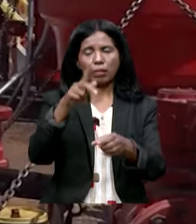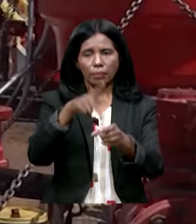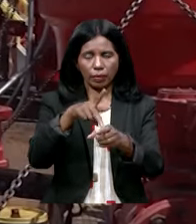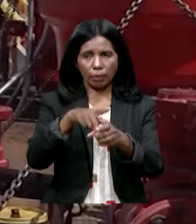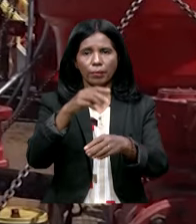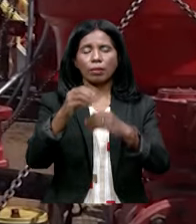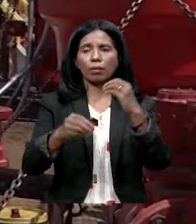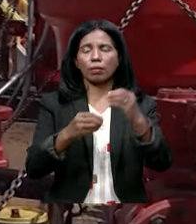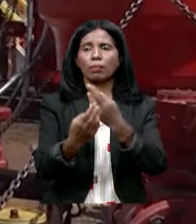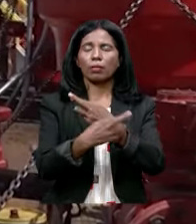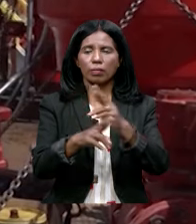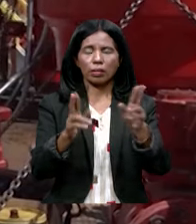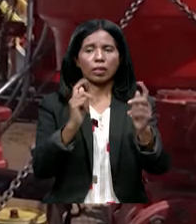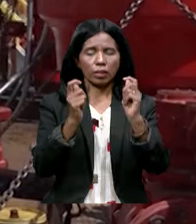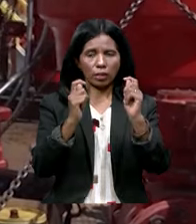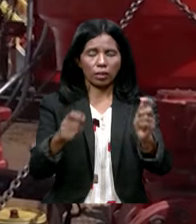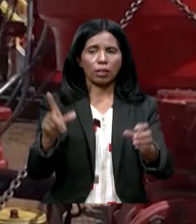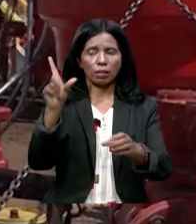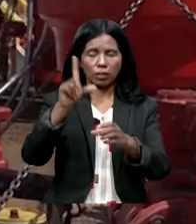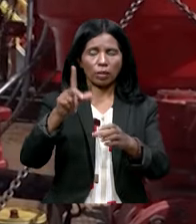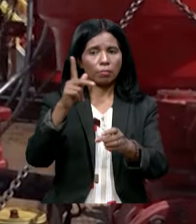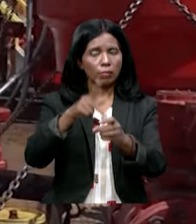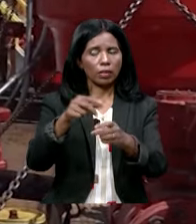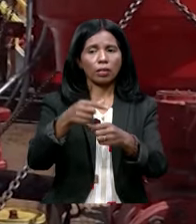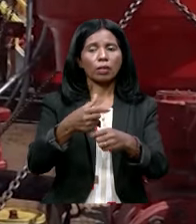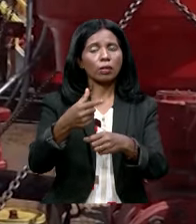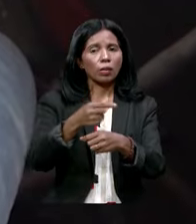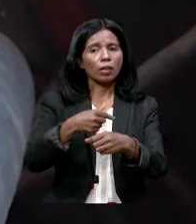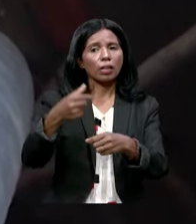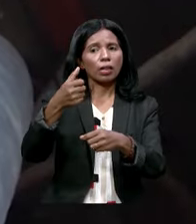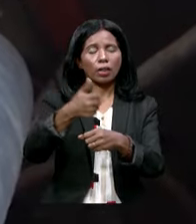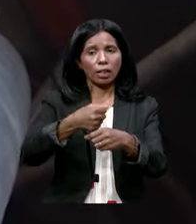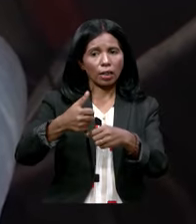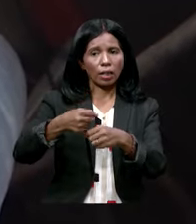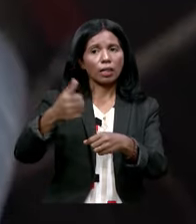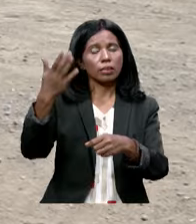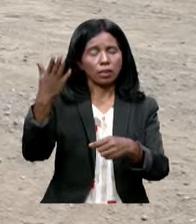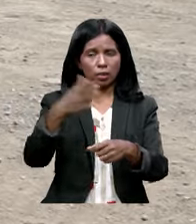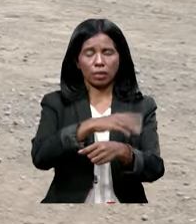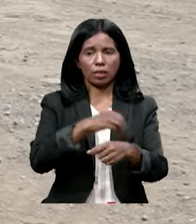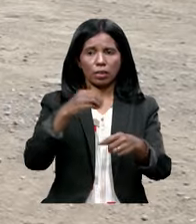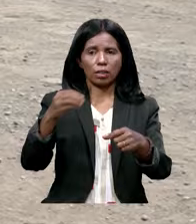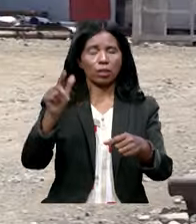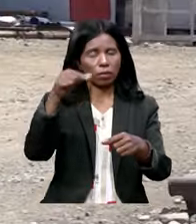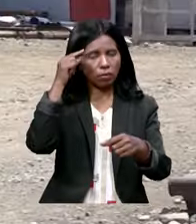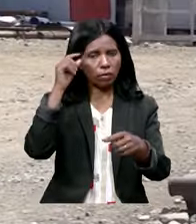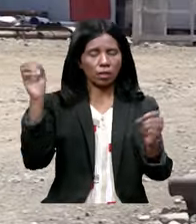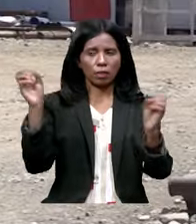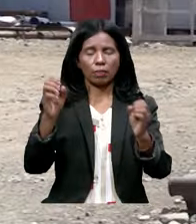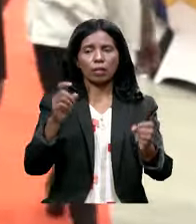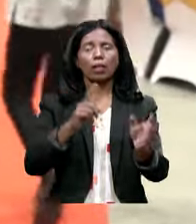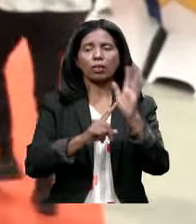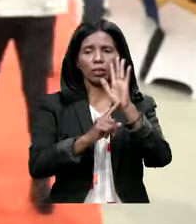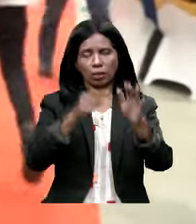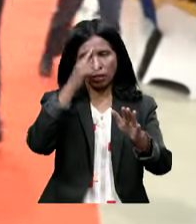kona ba resultado teste laboratório ba mina no gas nebe antes ne Timor Resources atinciona governante ne la bele pronuncia